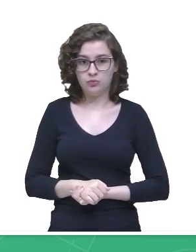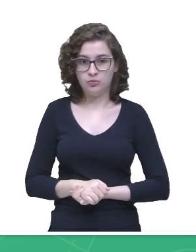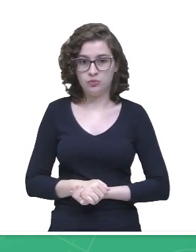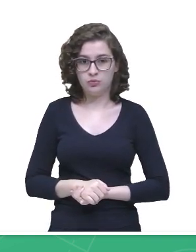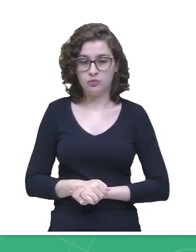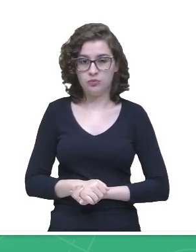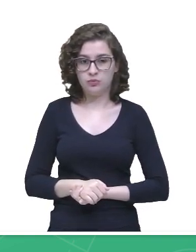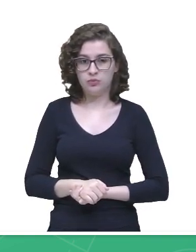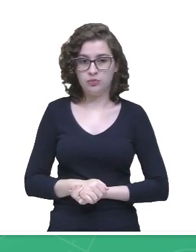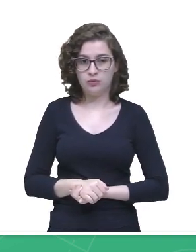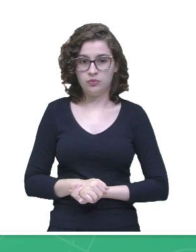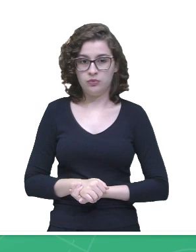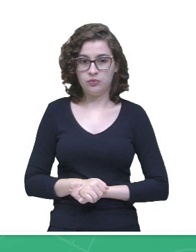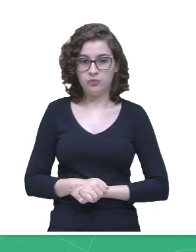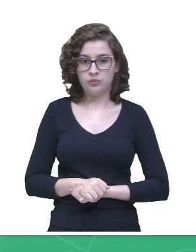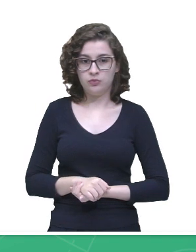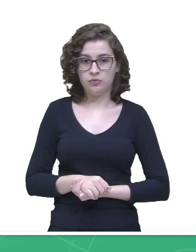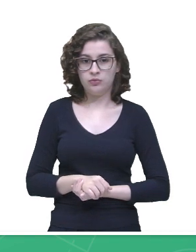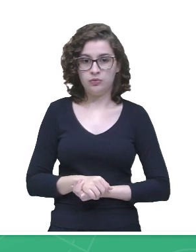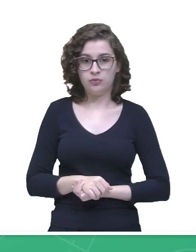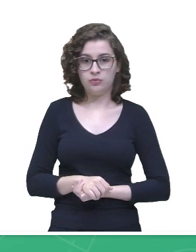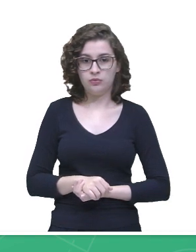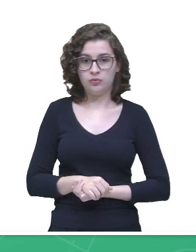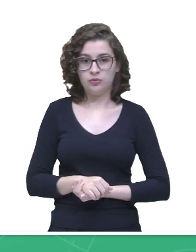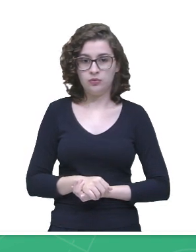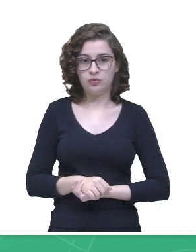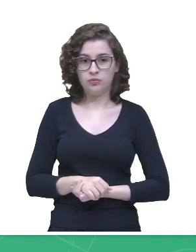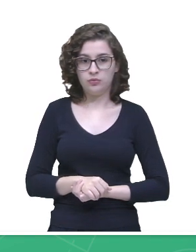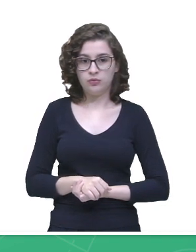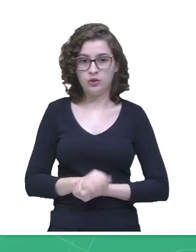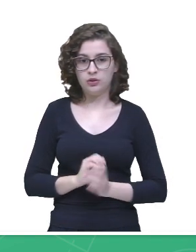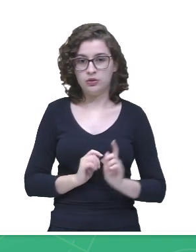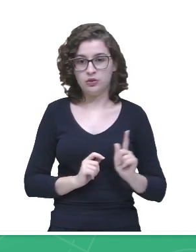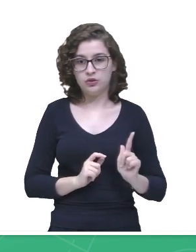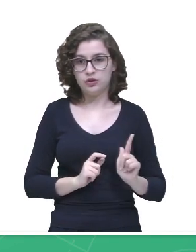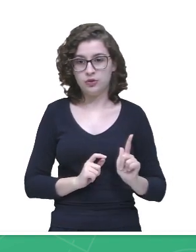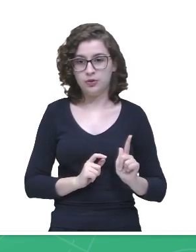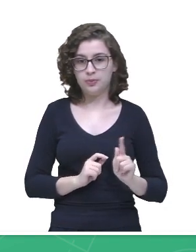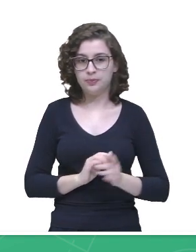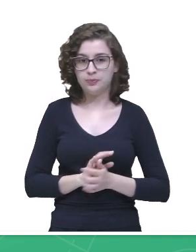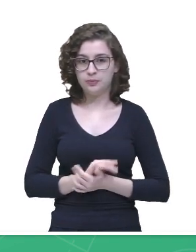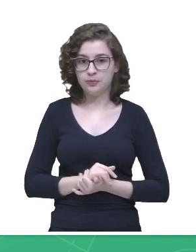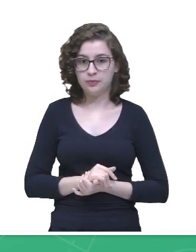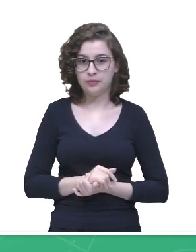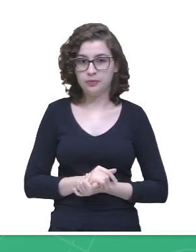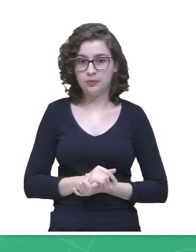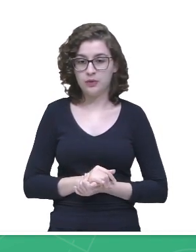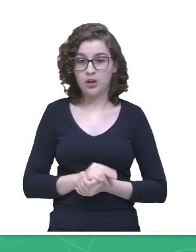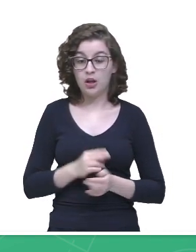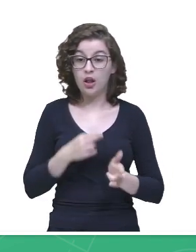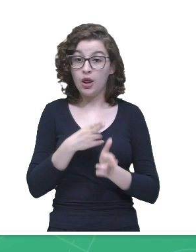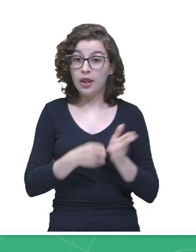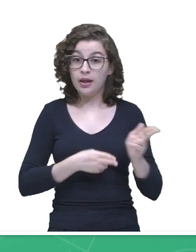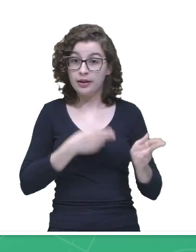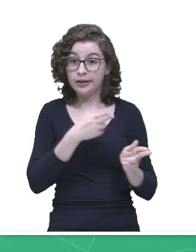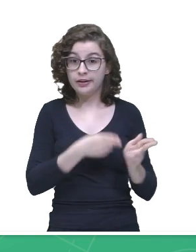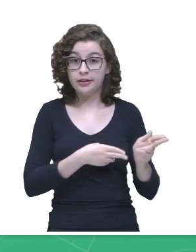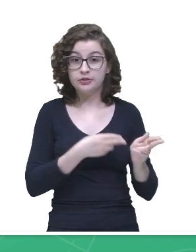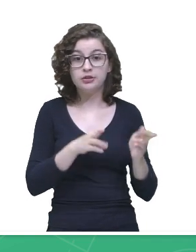viaje. La estação del trem, sei, eu estou falando dela, a estação de trem, perdão.